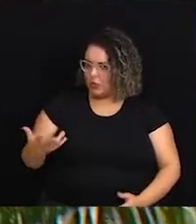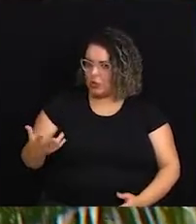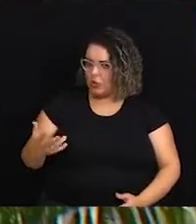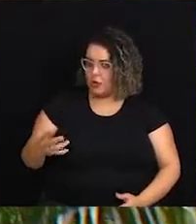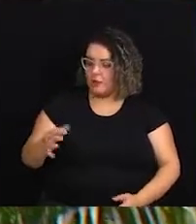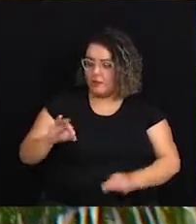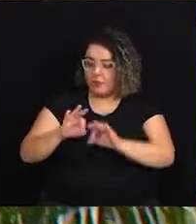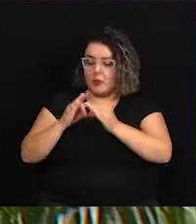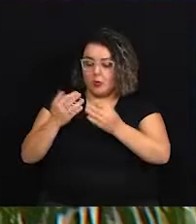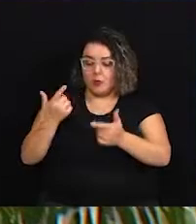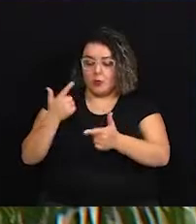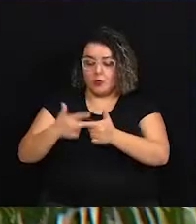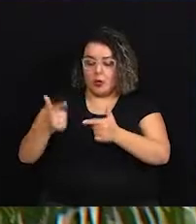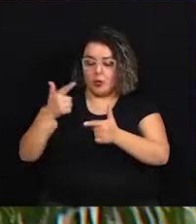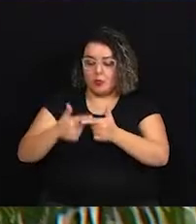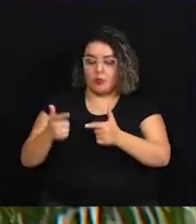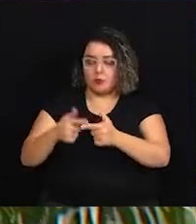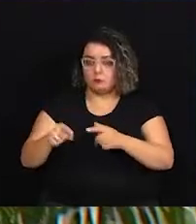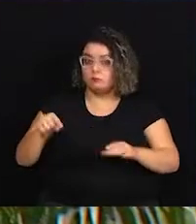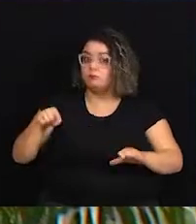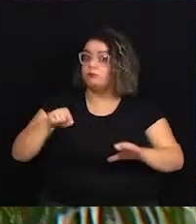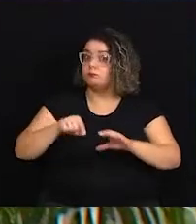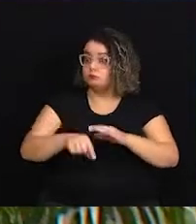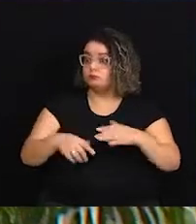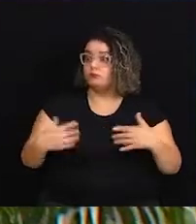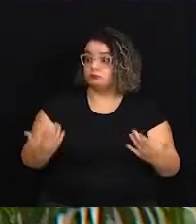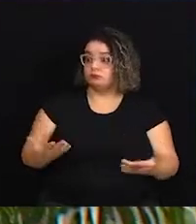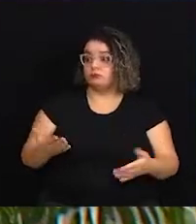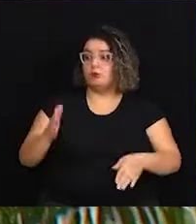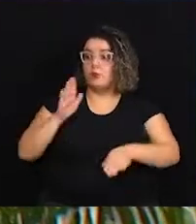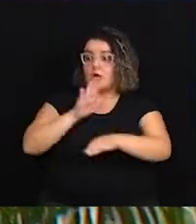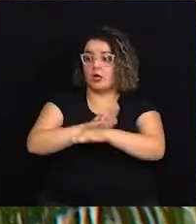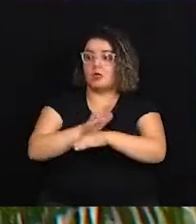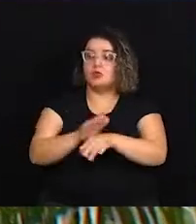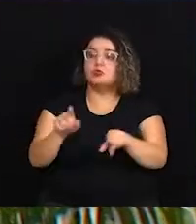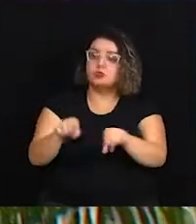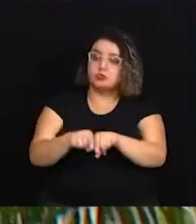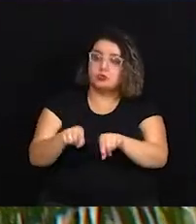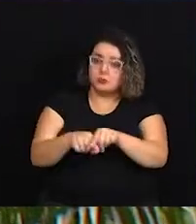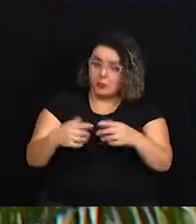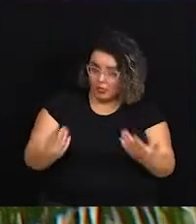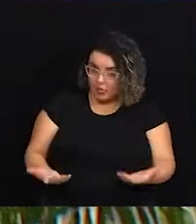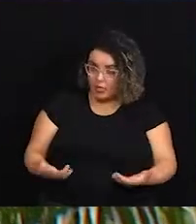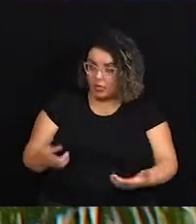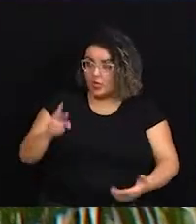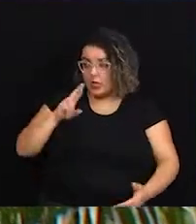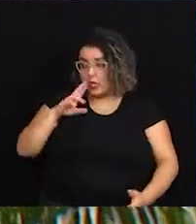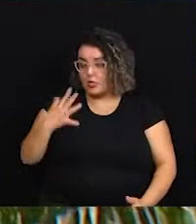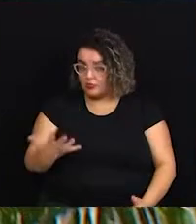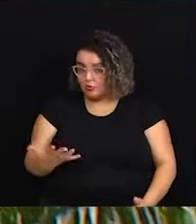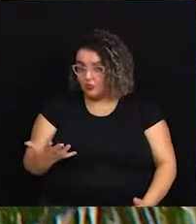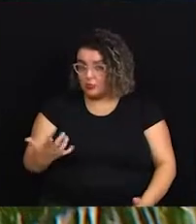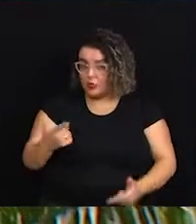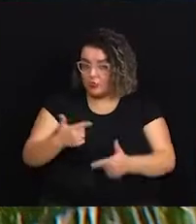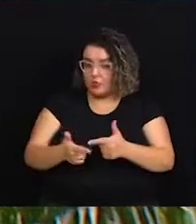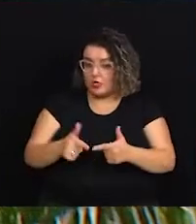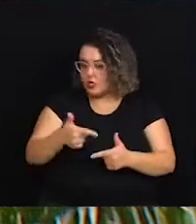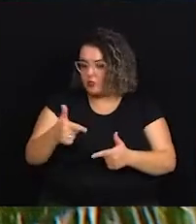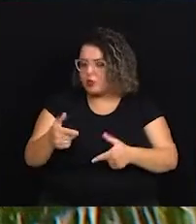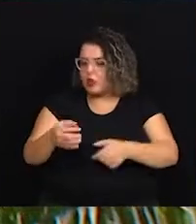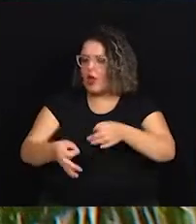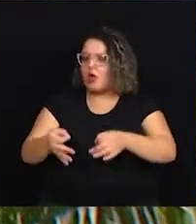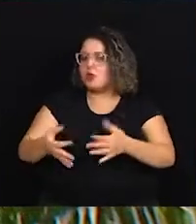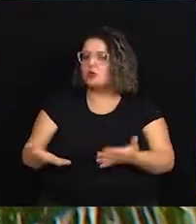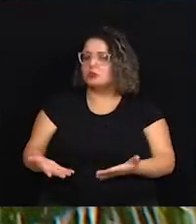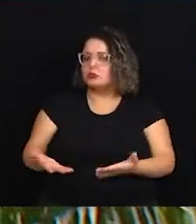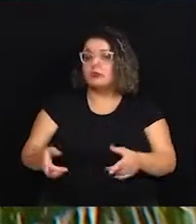familiar revela problemas bem profundos. Ajuda também a resolver questões sem julgamento e,